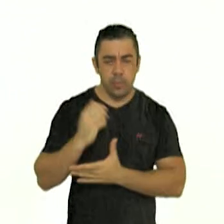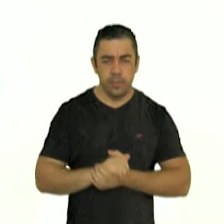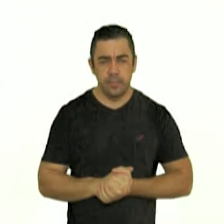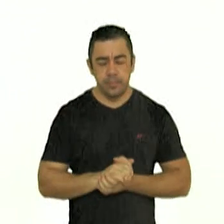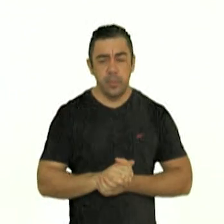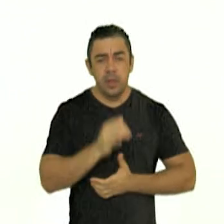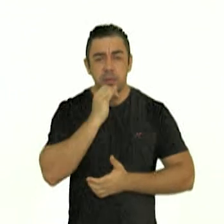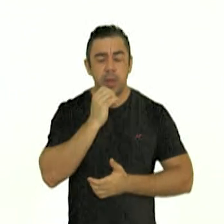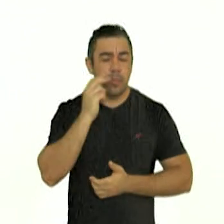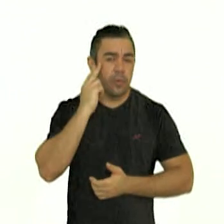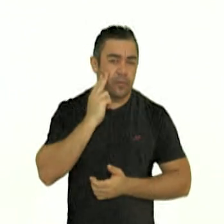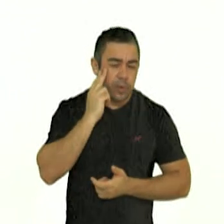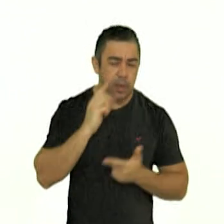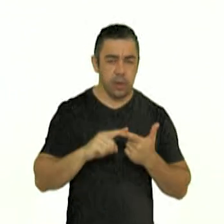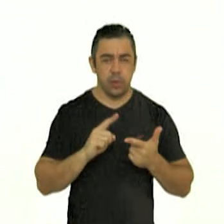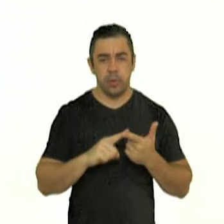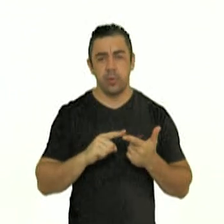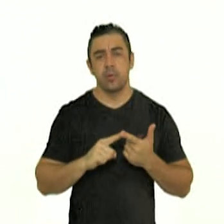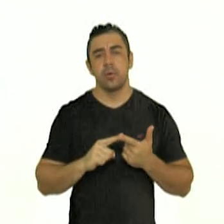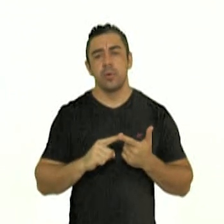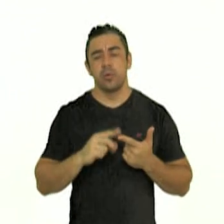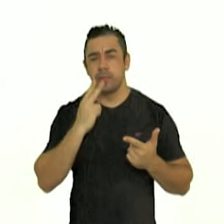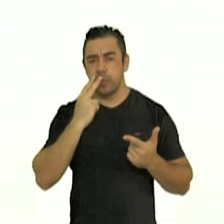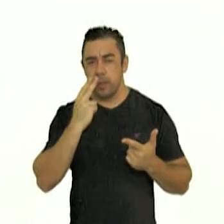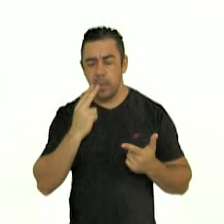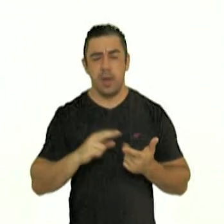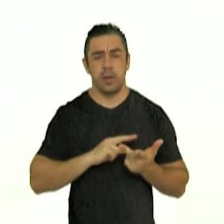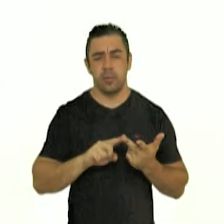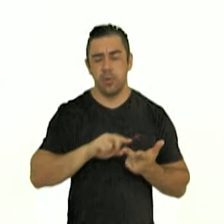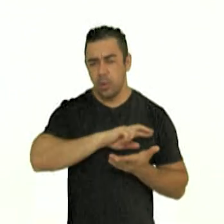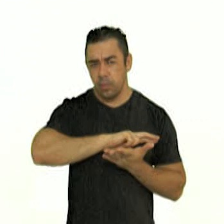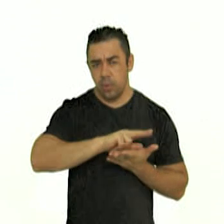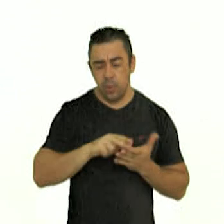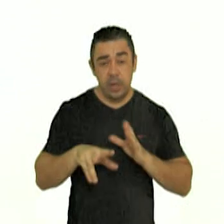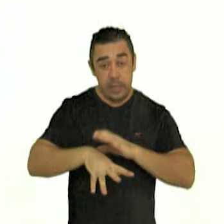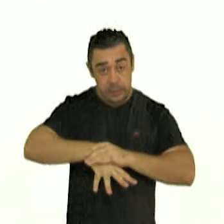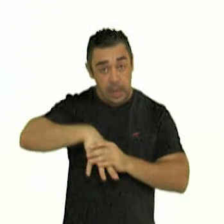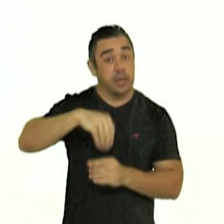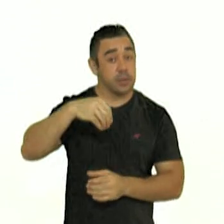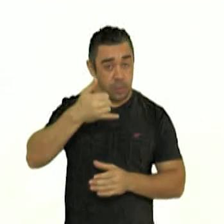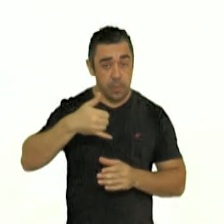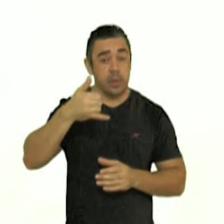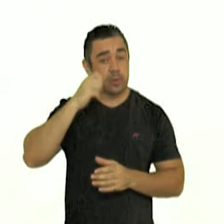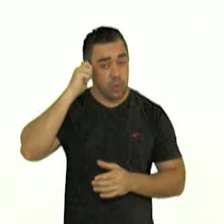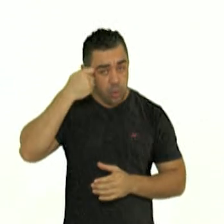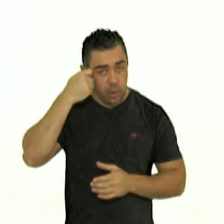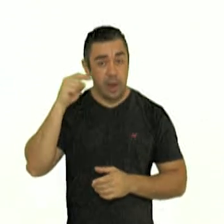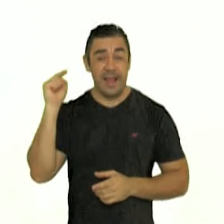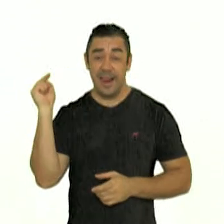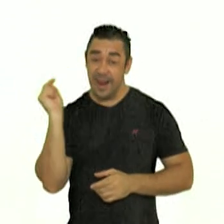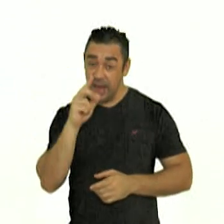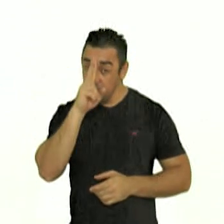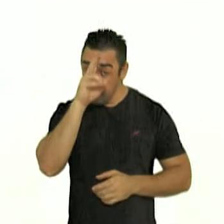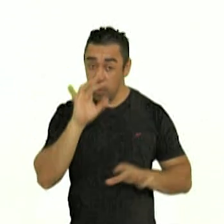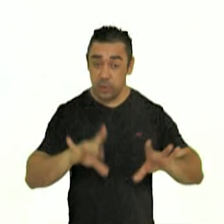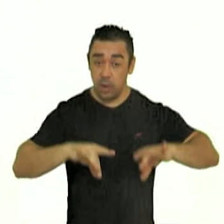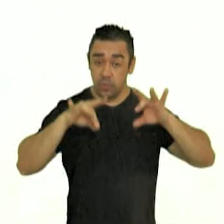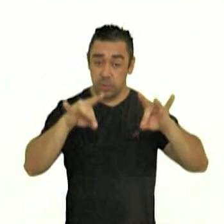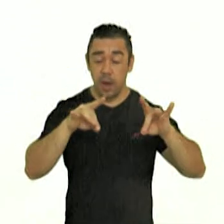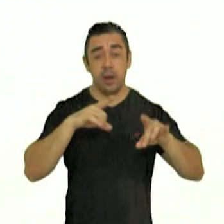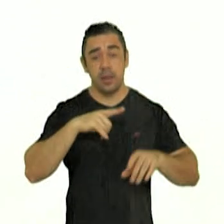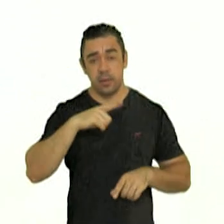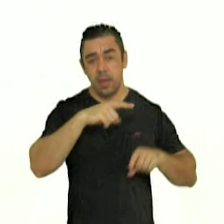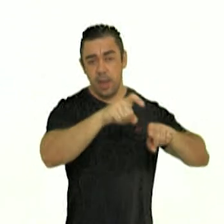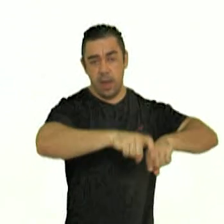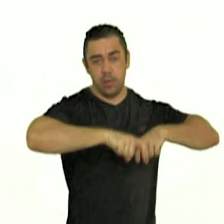trigo, tabaco, indústria siderúrgica de alimentos, extração de petróleo também. Tem agropecuária muito forte, né? A Austrália é uma grande concorrente do